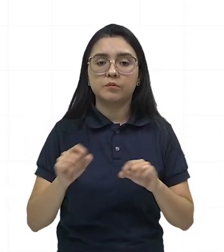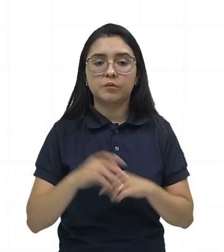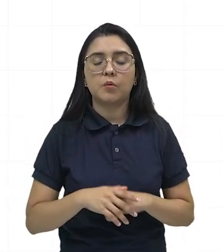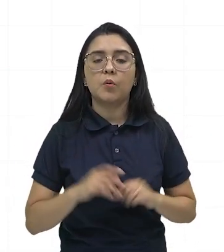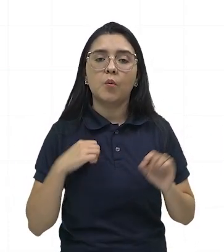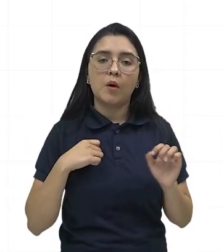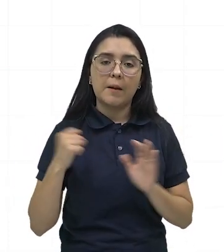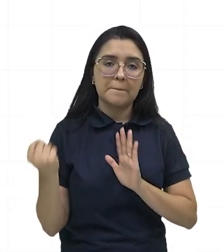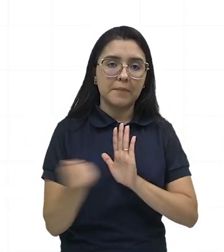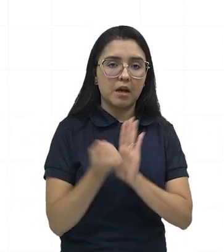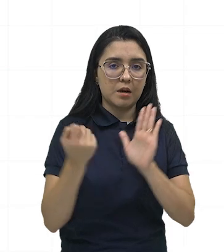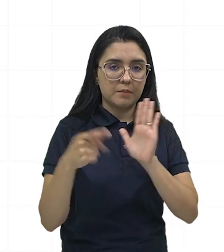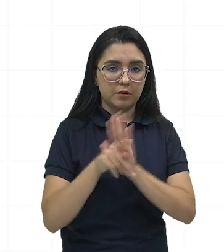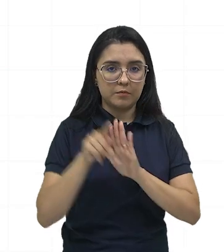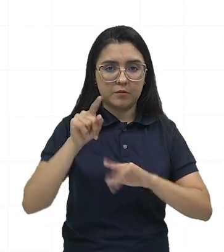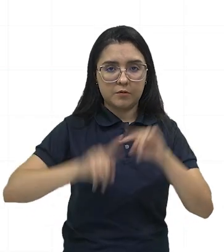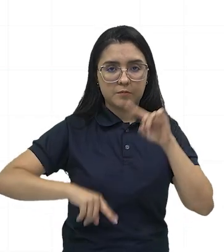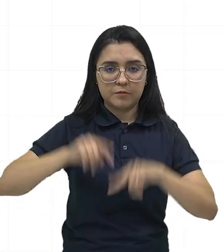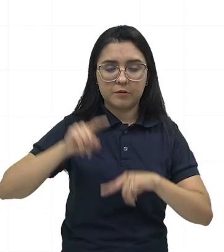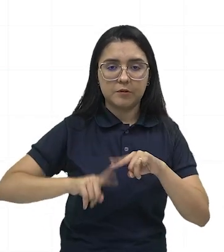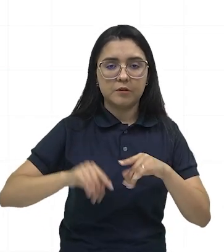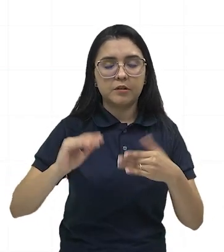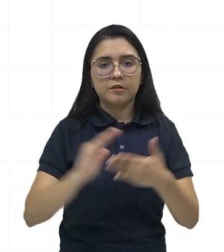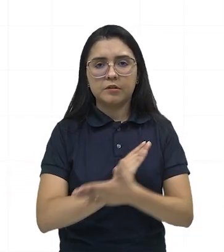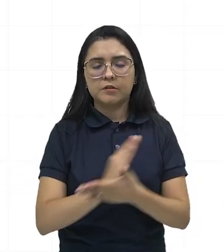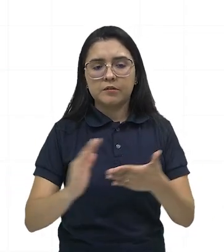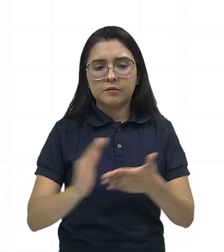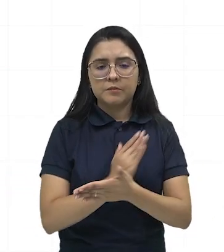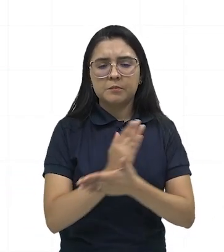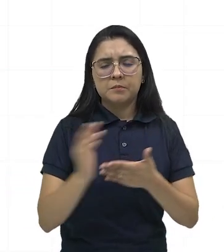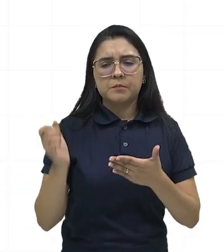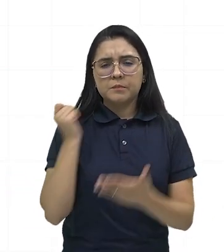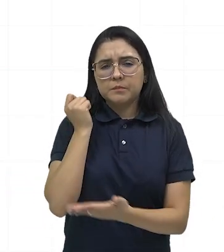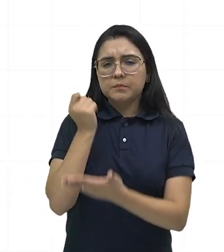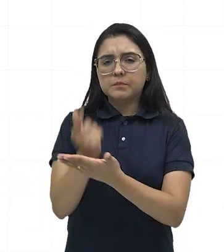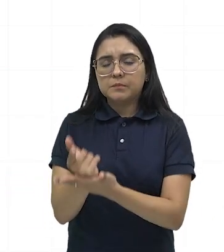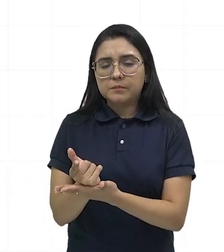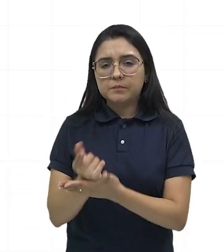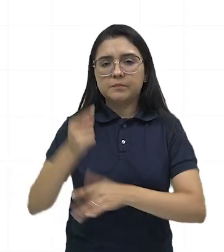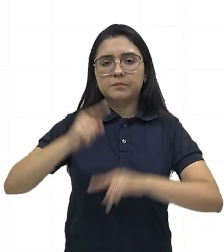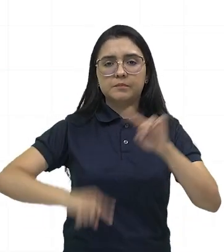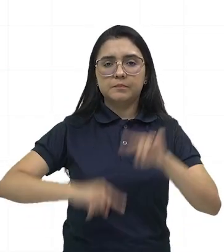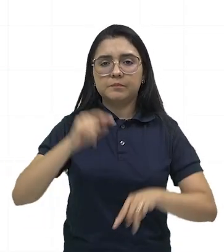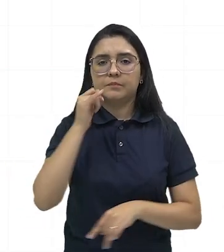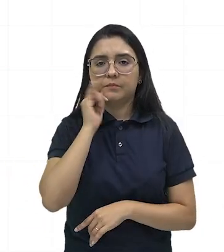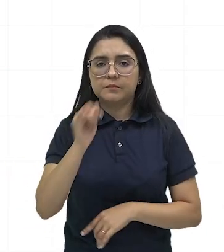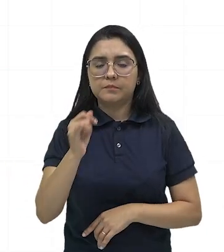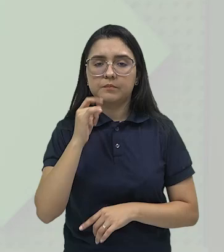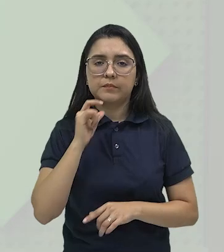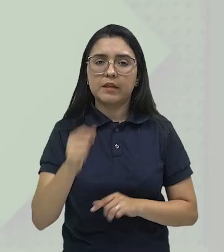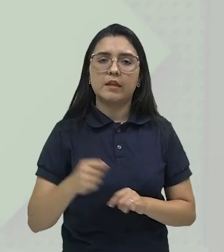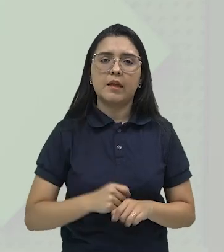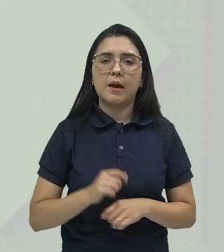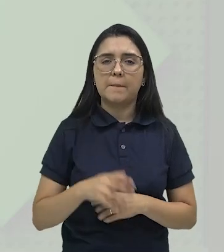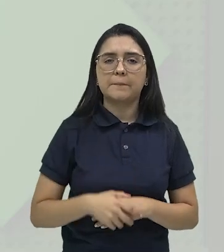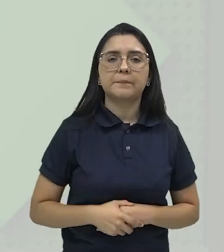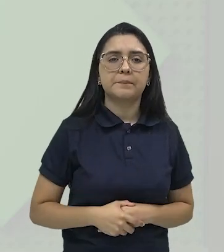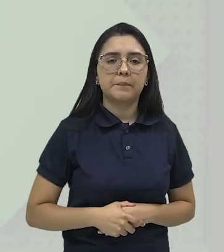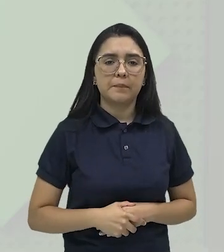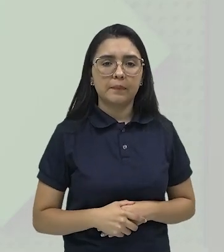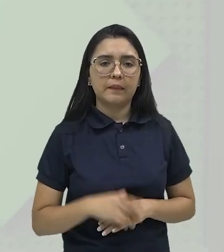marca desse aparelho, né? Então, muitas vezes a gente vai comprar um aparelho eletrônico e olha lá, tá na promoção